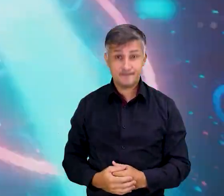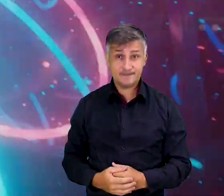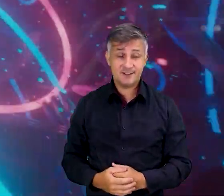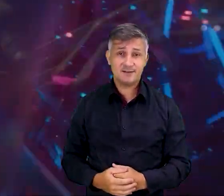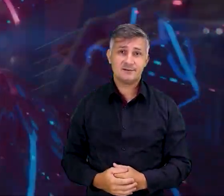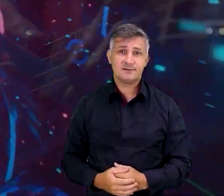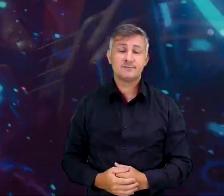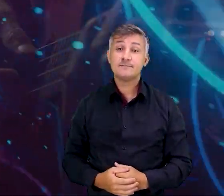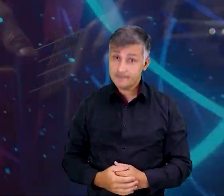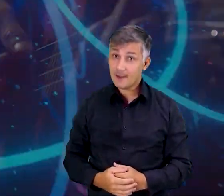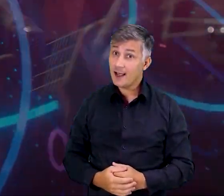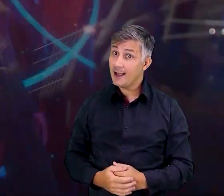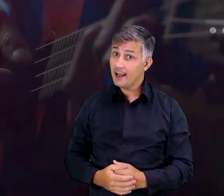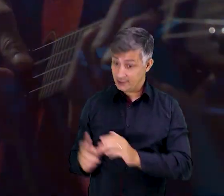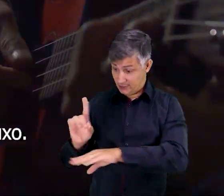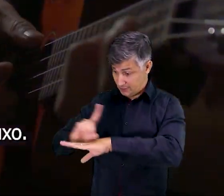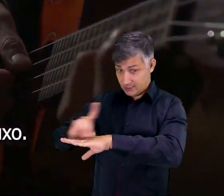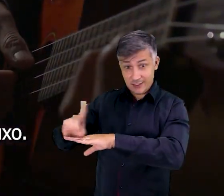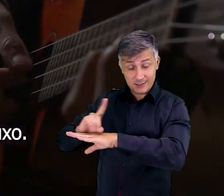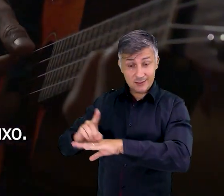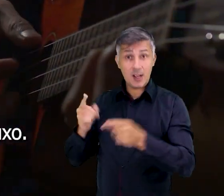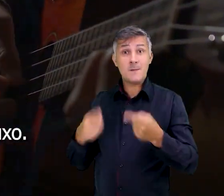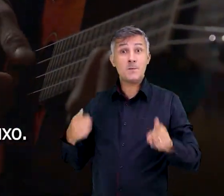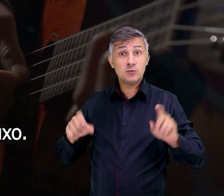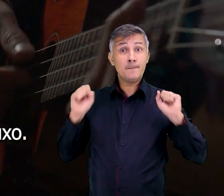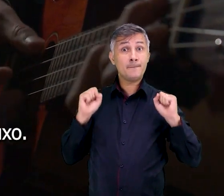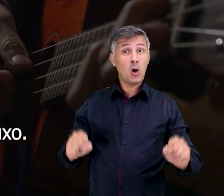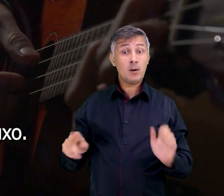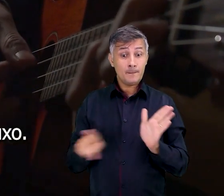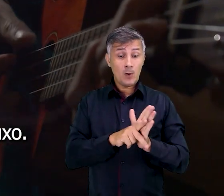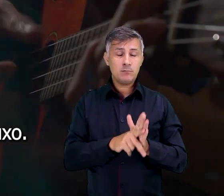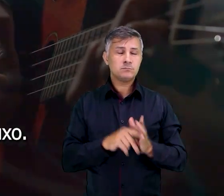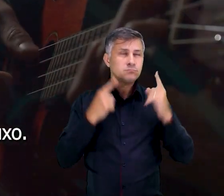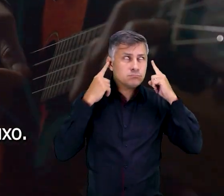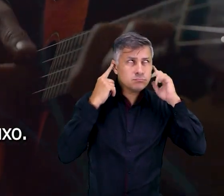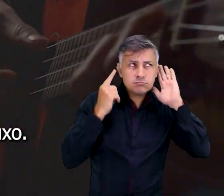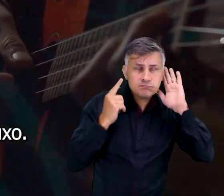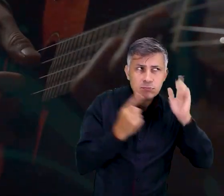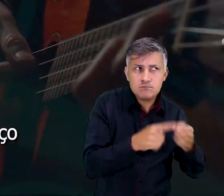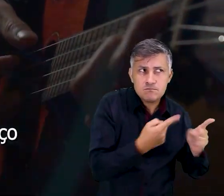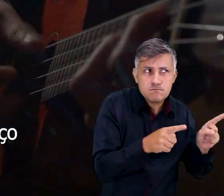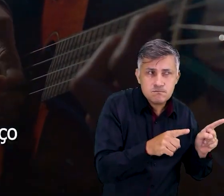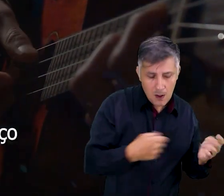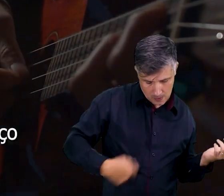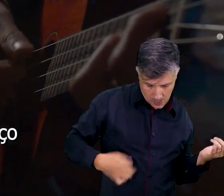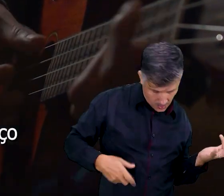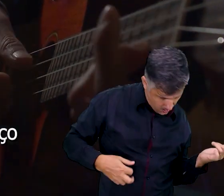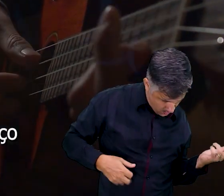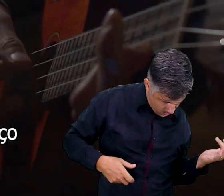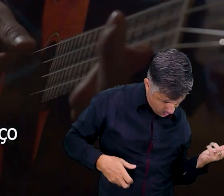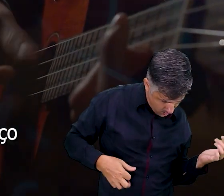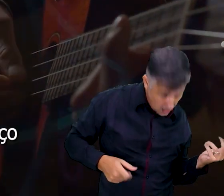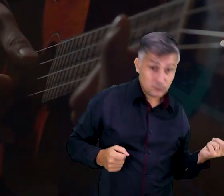No digitalismo, uma música pode ser composta na essência da criatividade do ouvido de um músico inspirado em fluxo, executada no seu violão